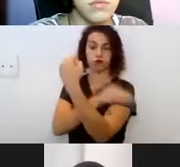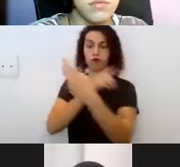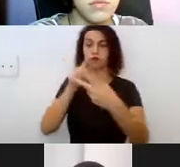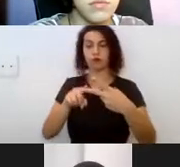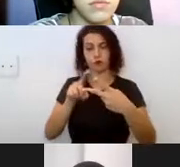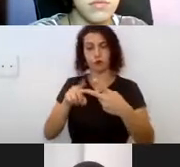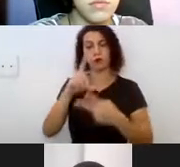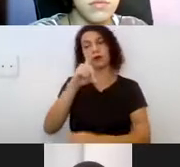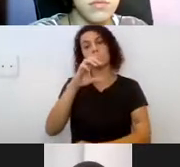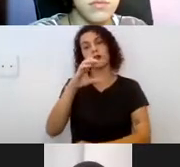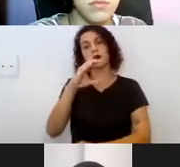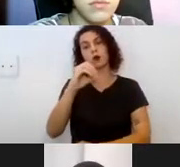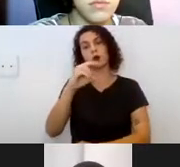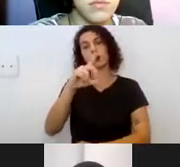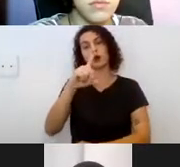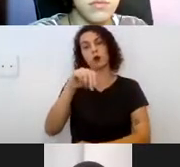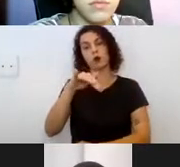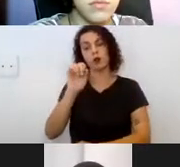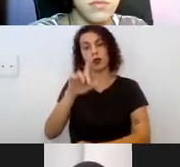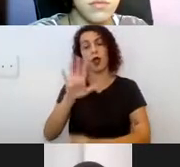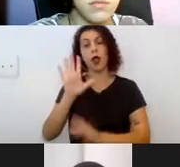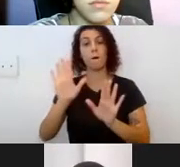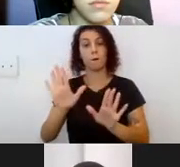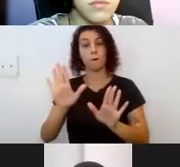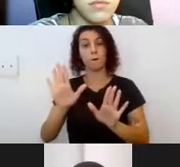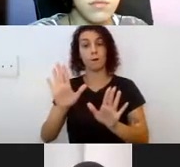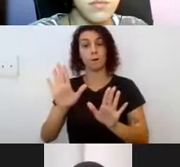colonial e existem coisas aí que estão